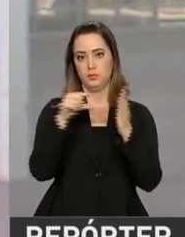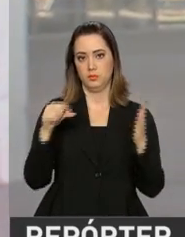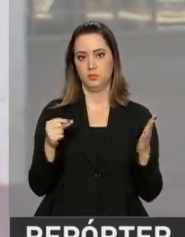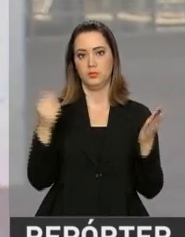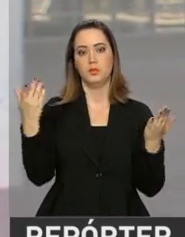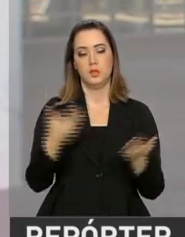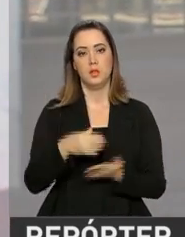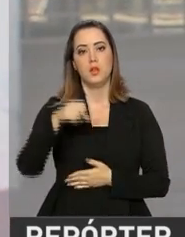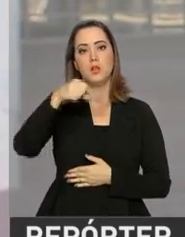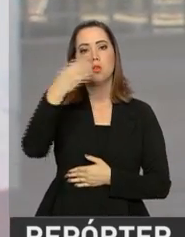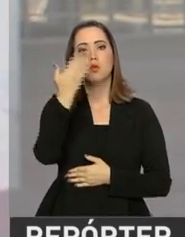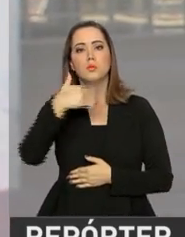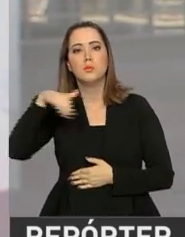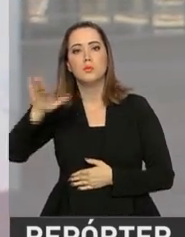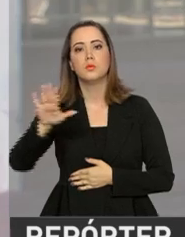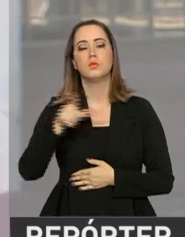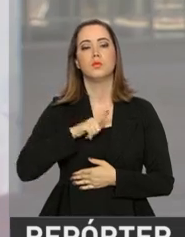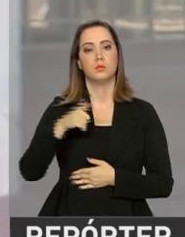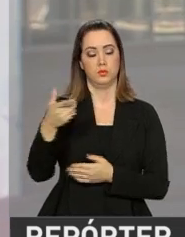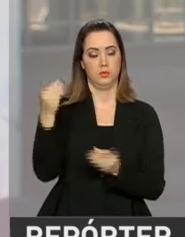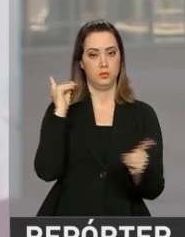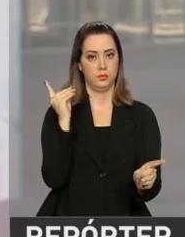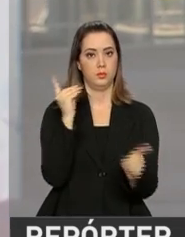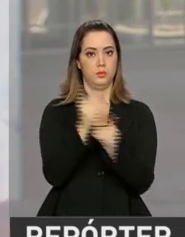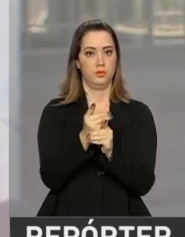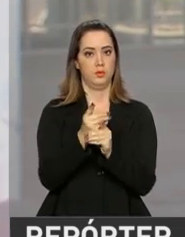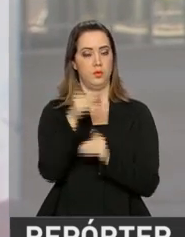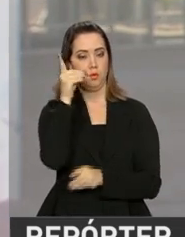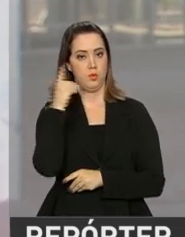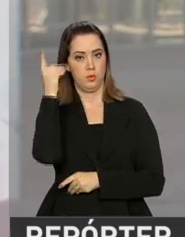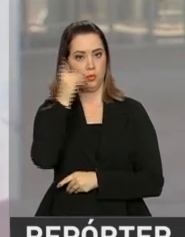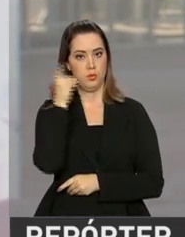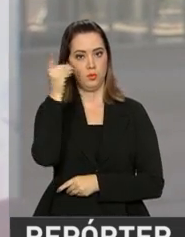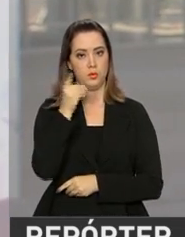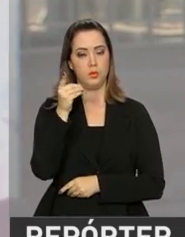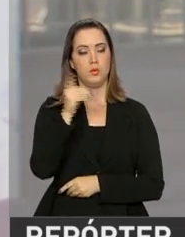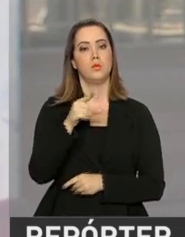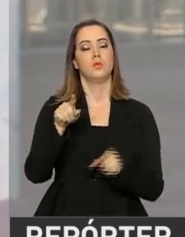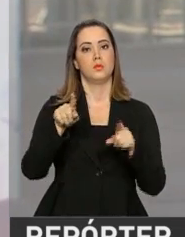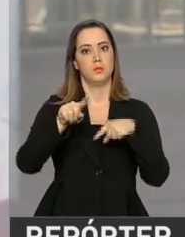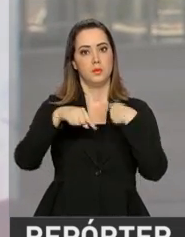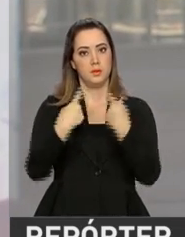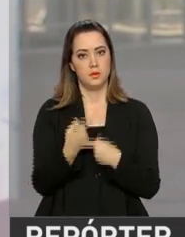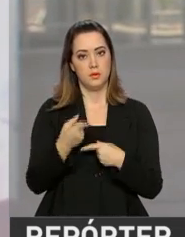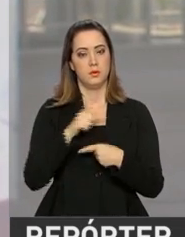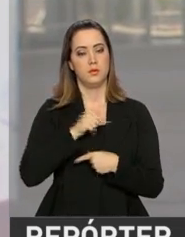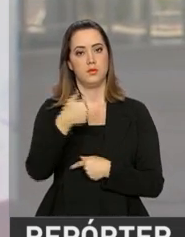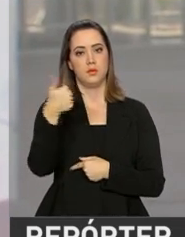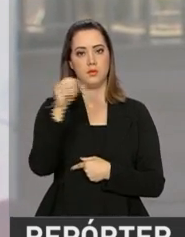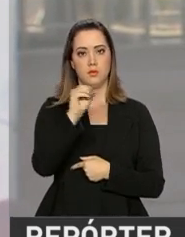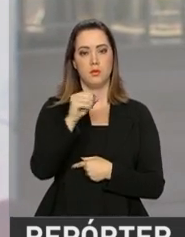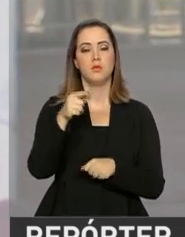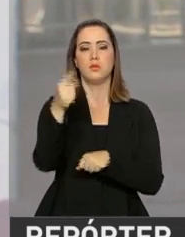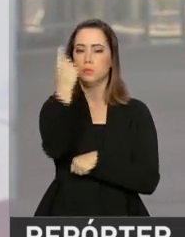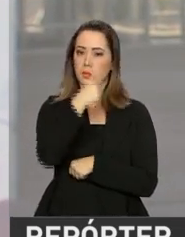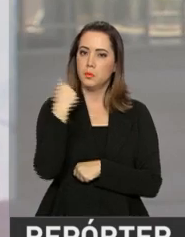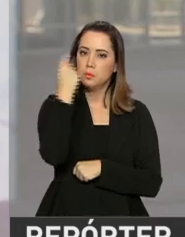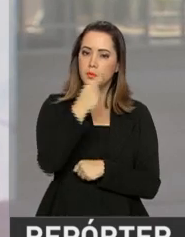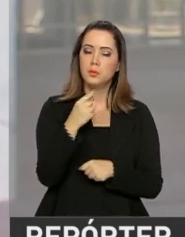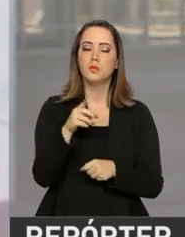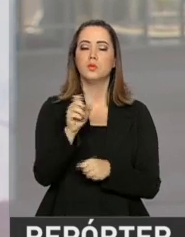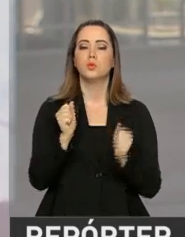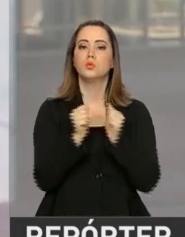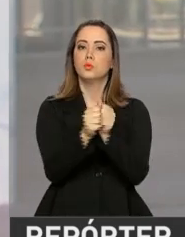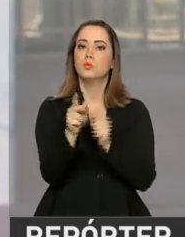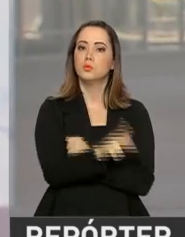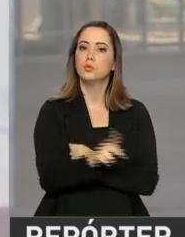às 9h30, ele recebe o deputado Danilo Forte e logo depois, às 10 horas, ele se reúne com o presidente do Conselho de Administração